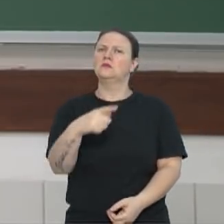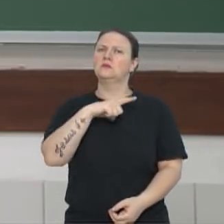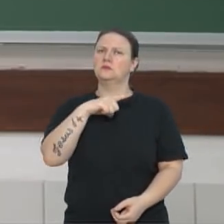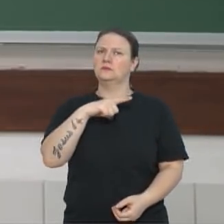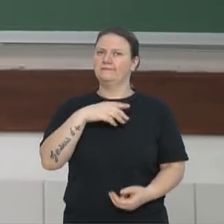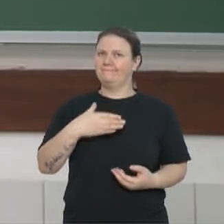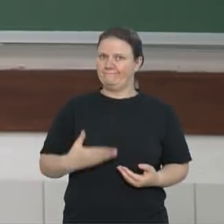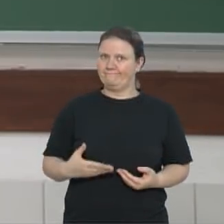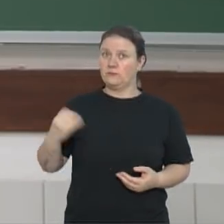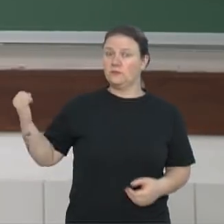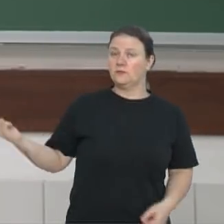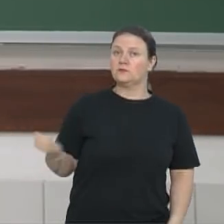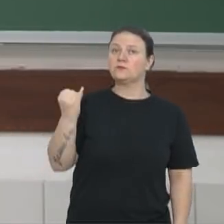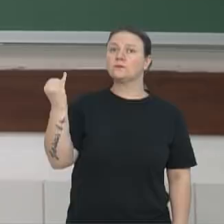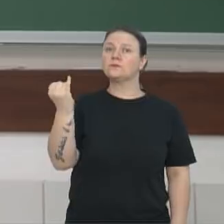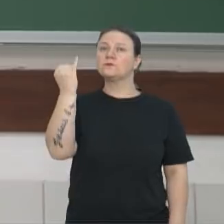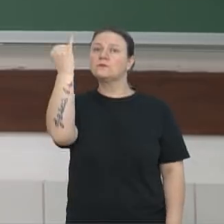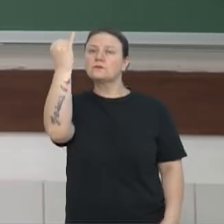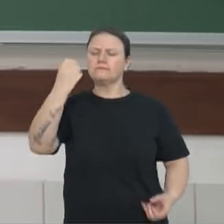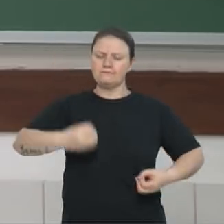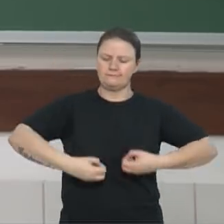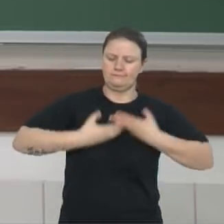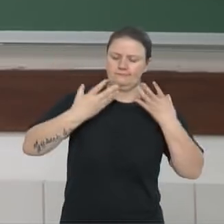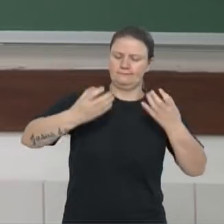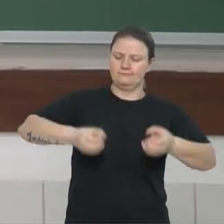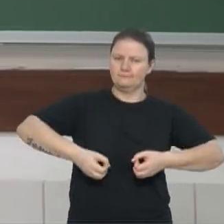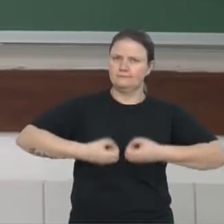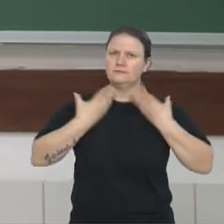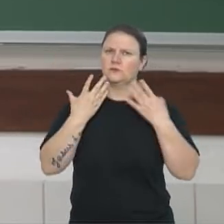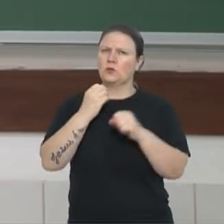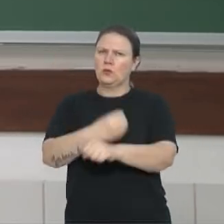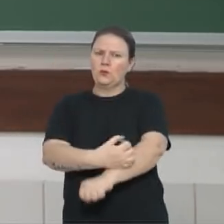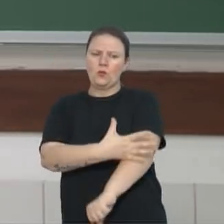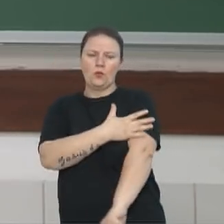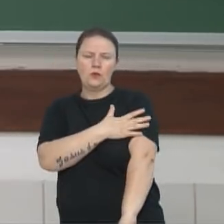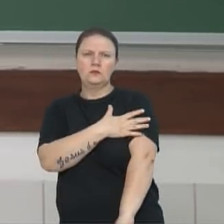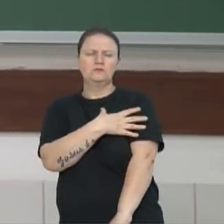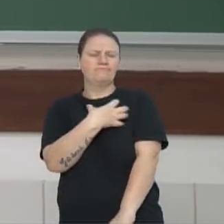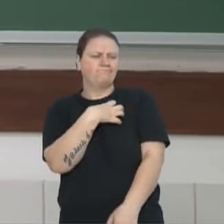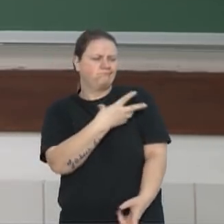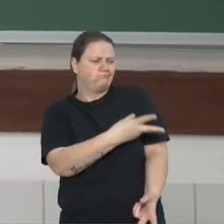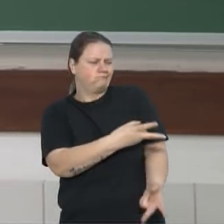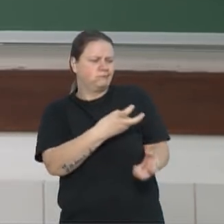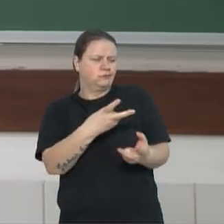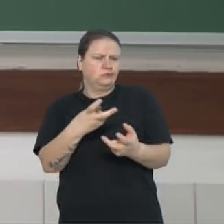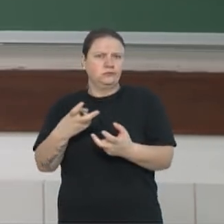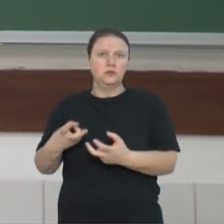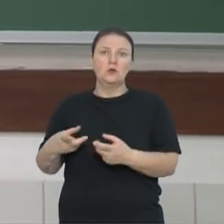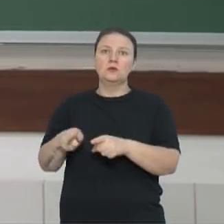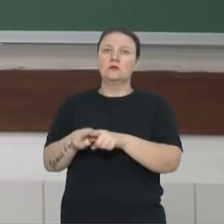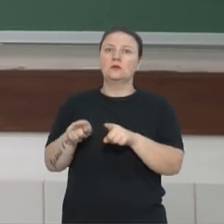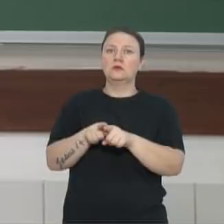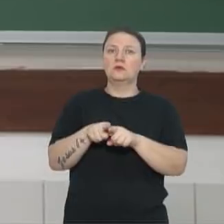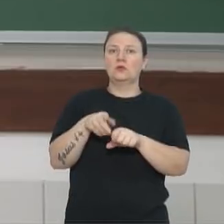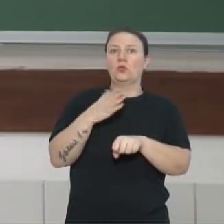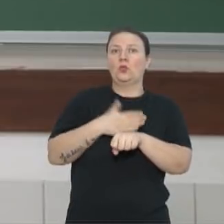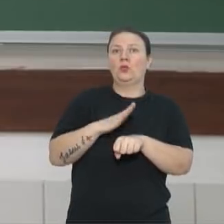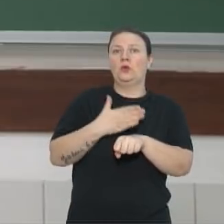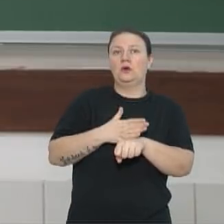são importantíssimos para a expressão dos sentimentos e das sensações na atividade artística.